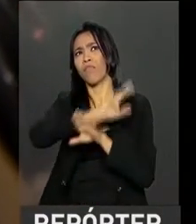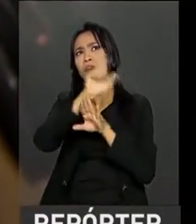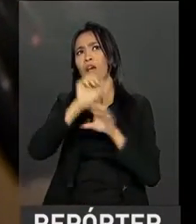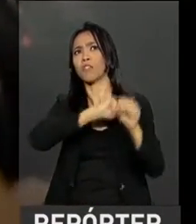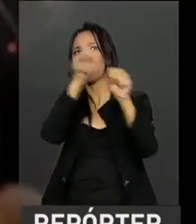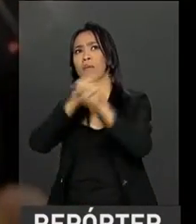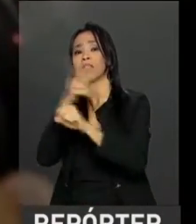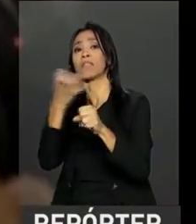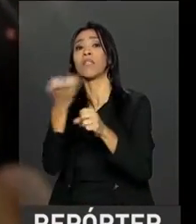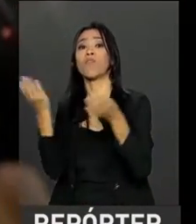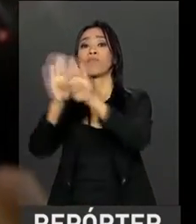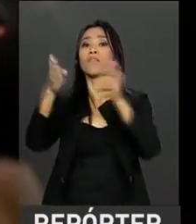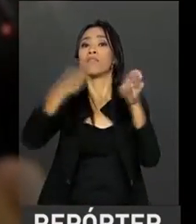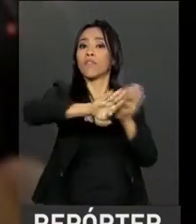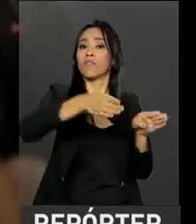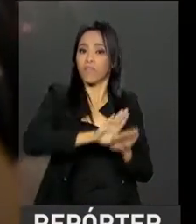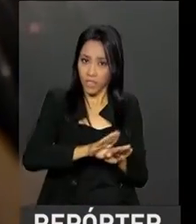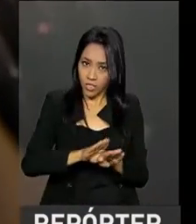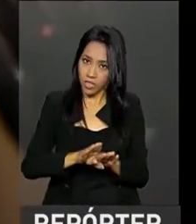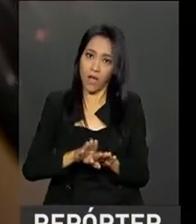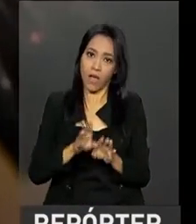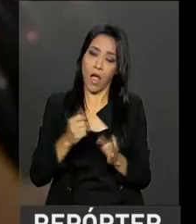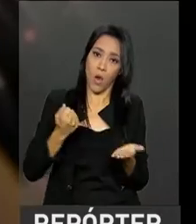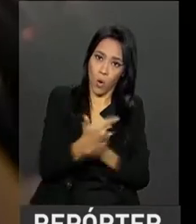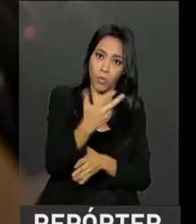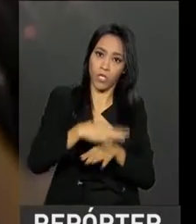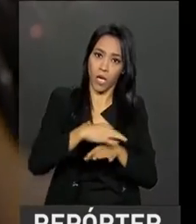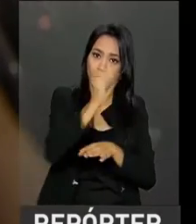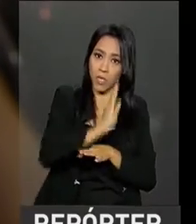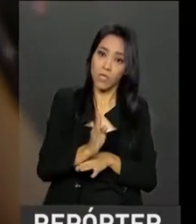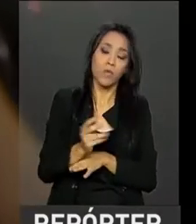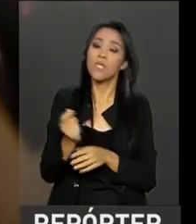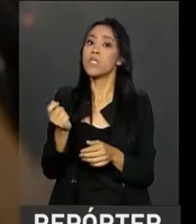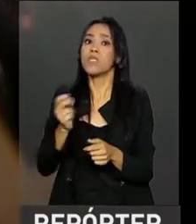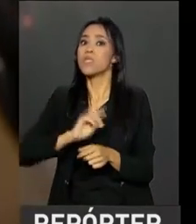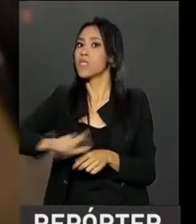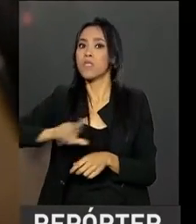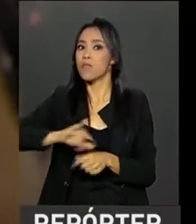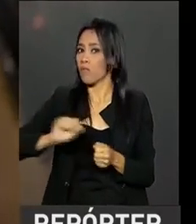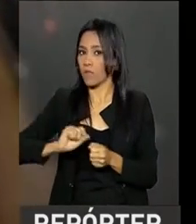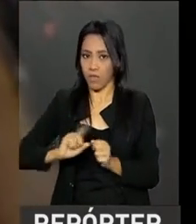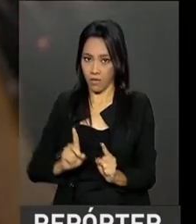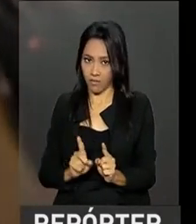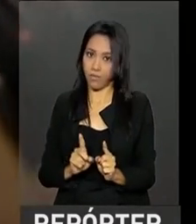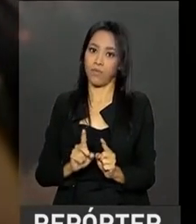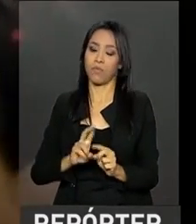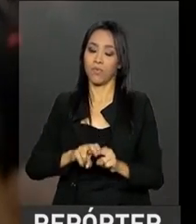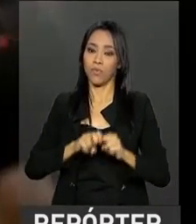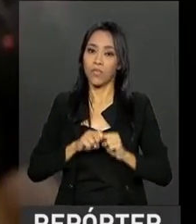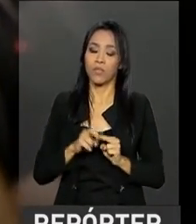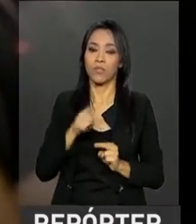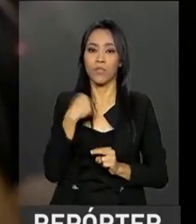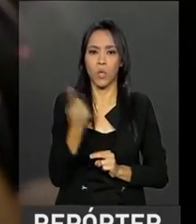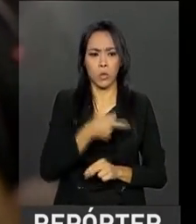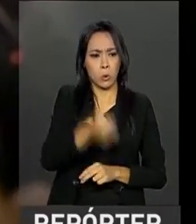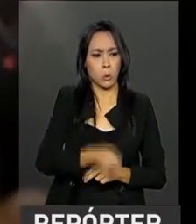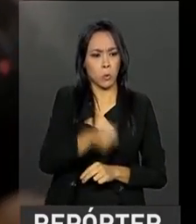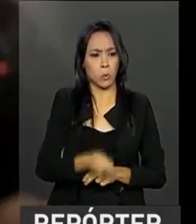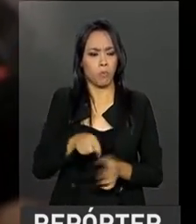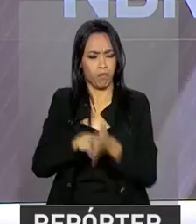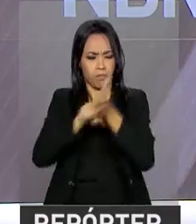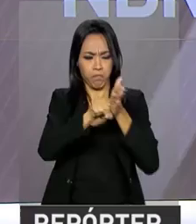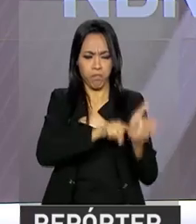embargar não o fizeram e portanto revelando a ejesa da carne